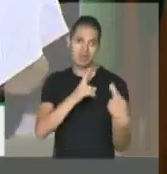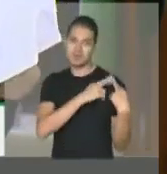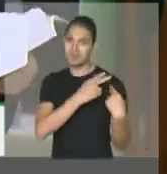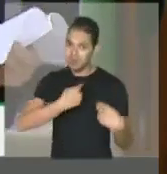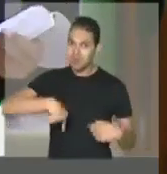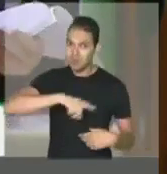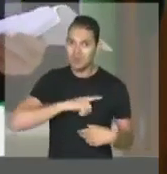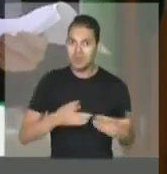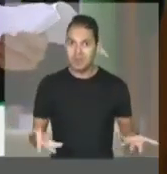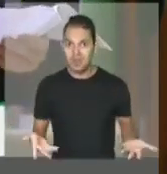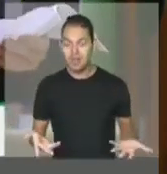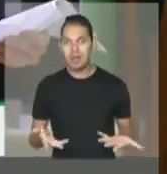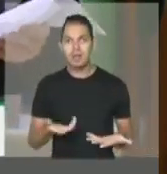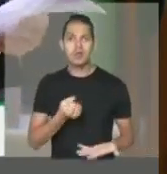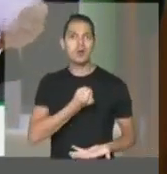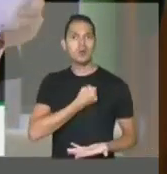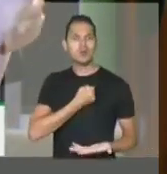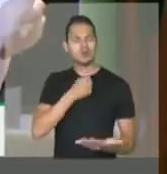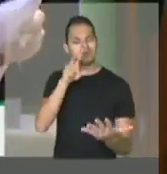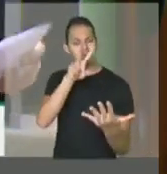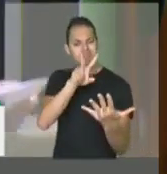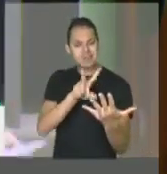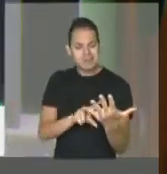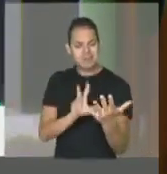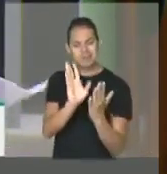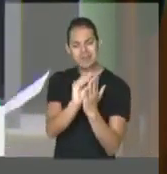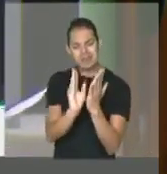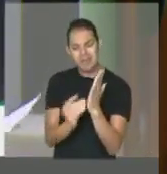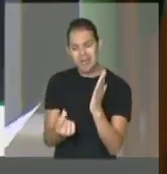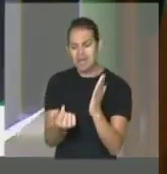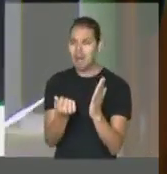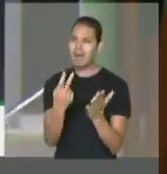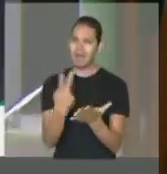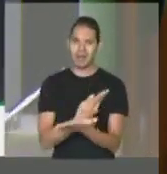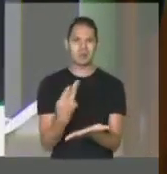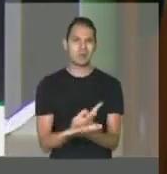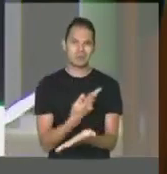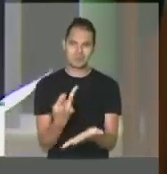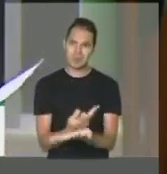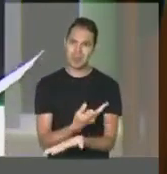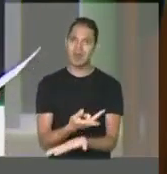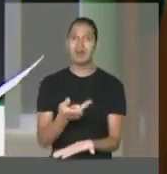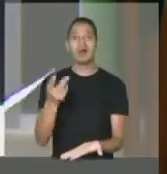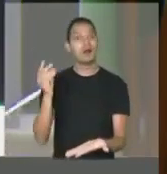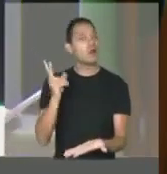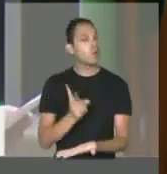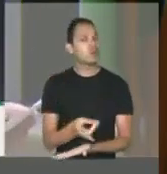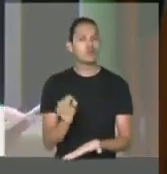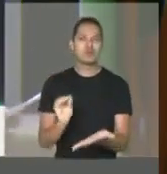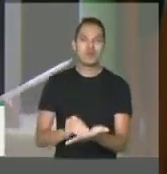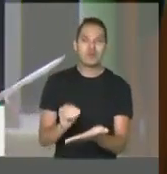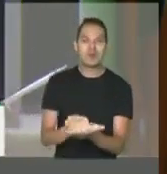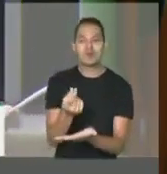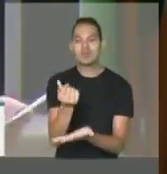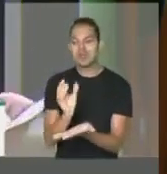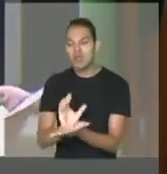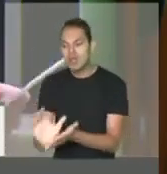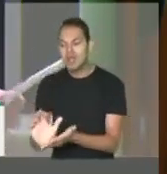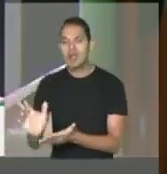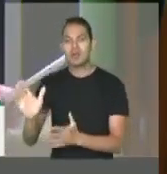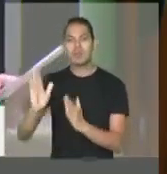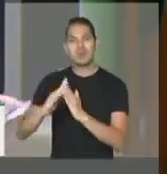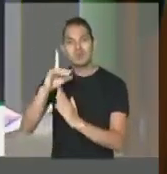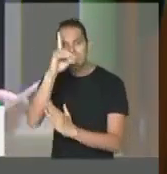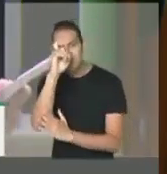E eu contesto esses números, acho que esse orçamento está errado e vai continuar faltando dinheiro para o hospital, para a saúde,